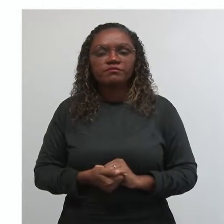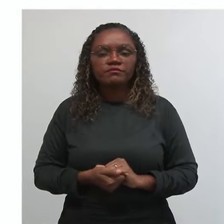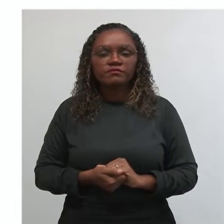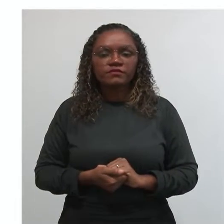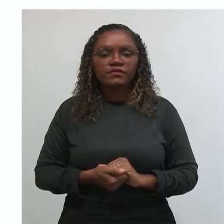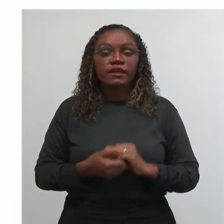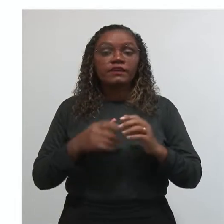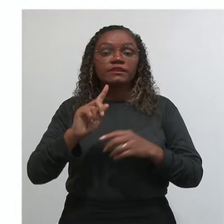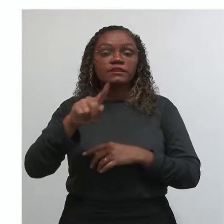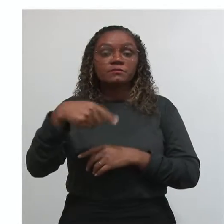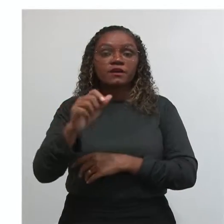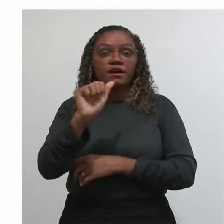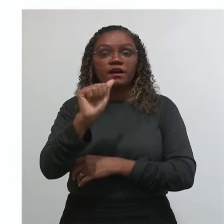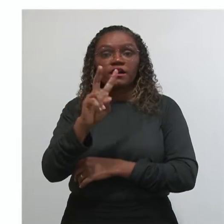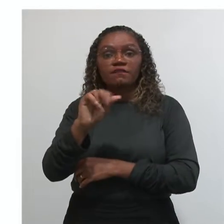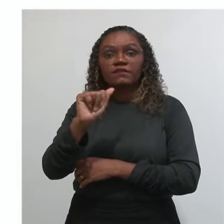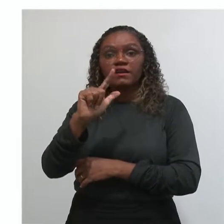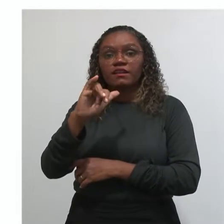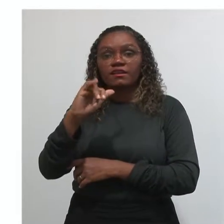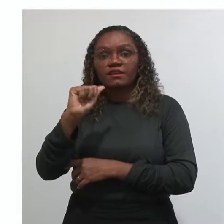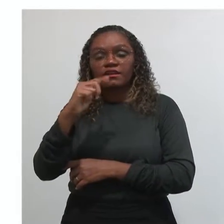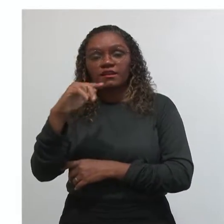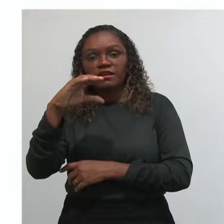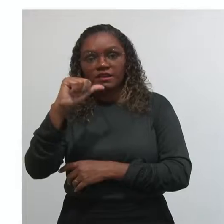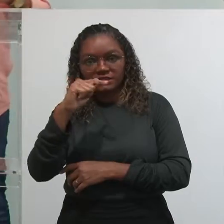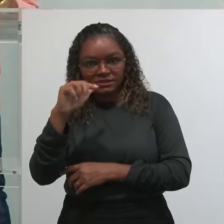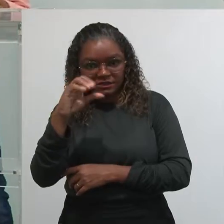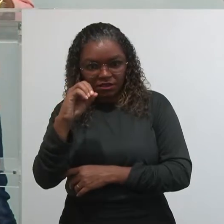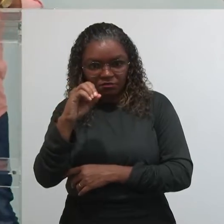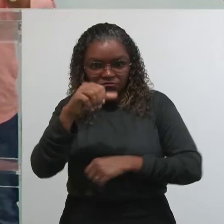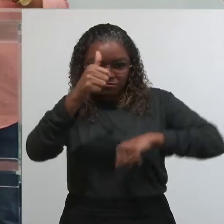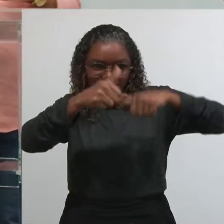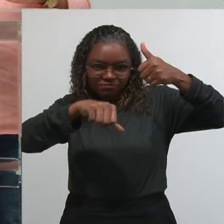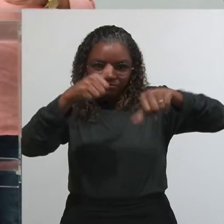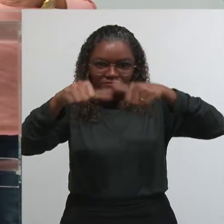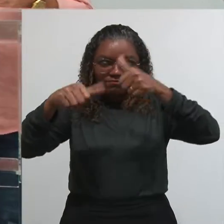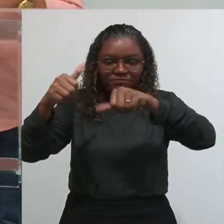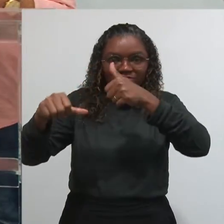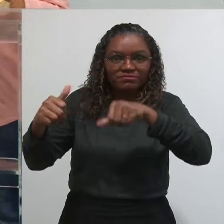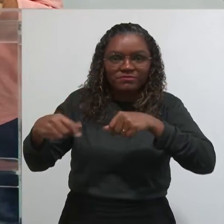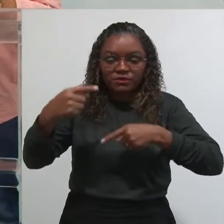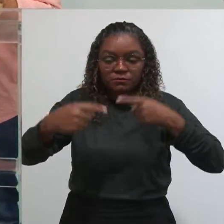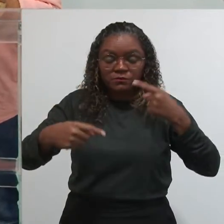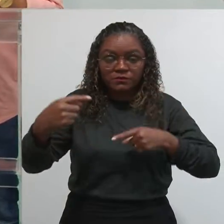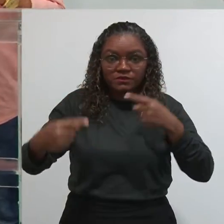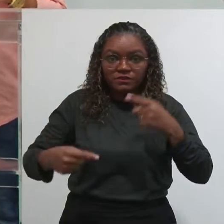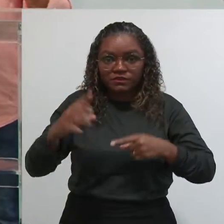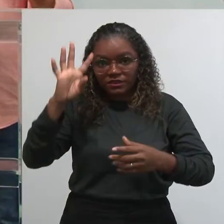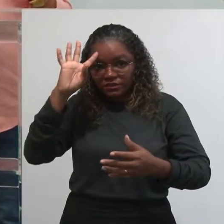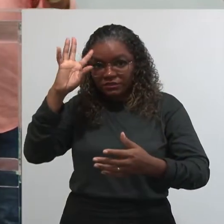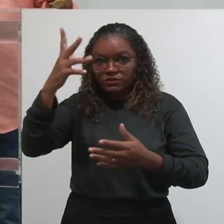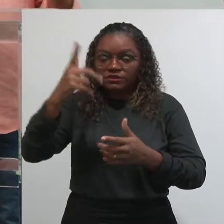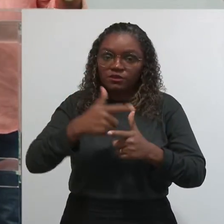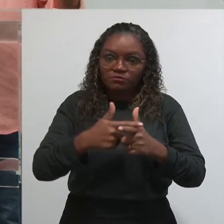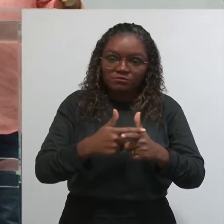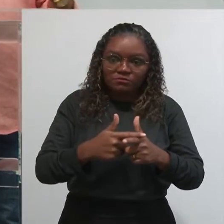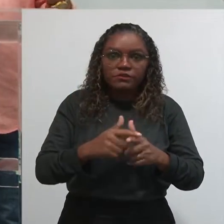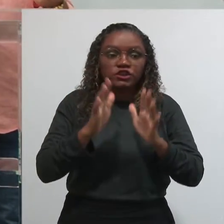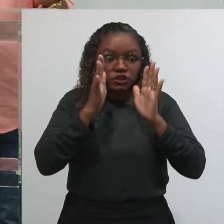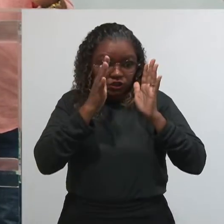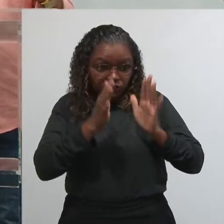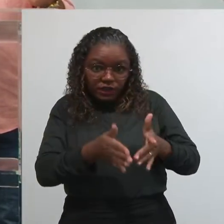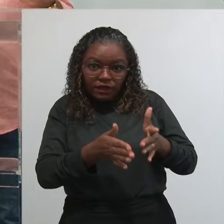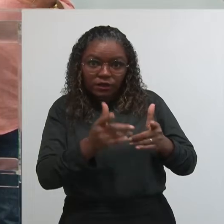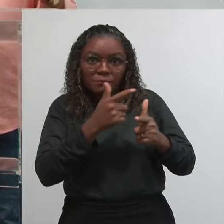de mensuração dos resultados efetivos daquela política em relação à solução do problema, quer dizer, de fato foi solucionado o